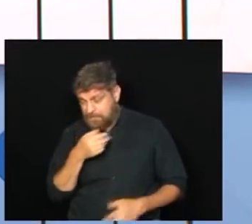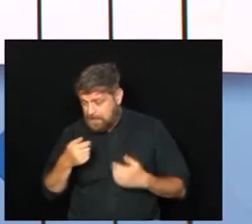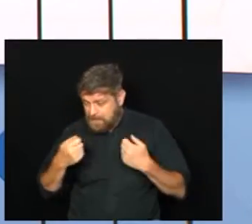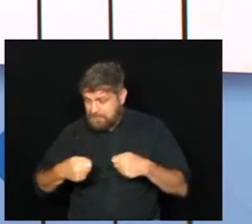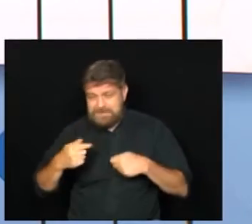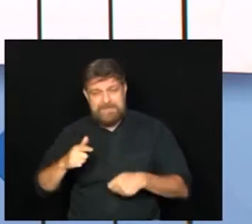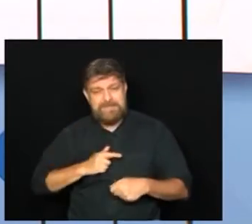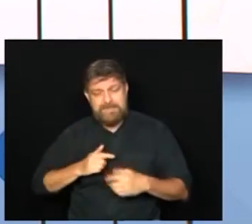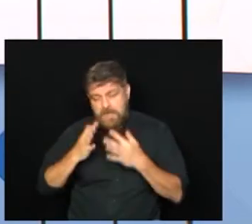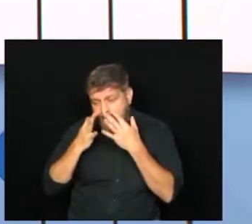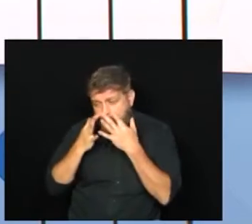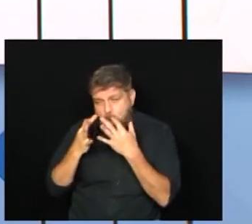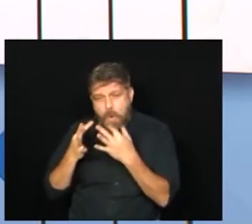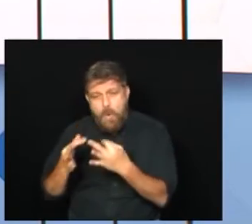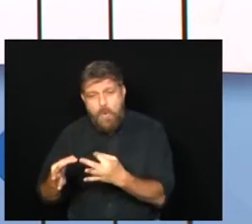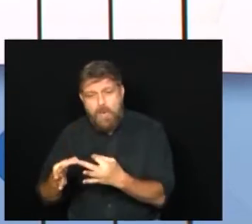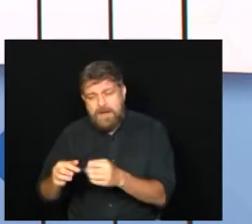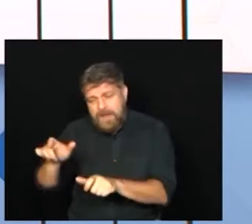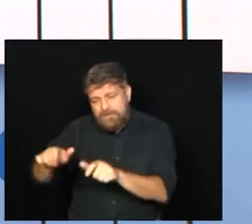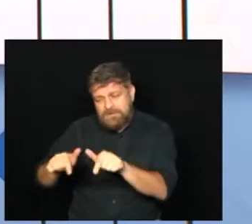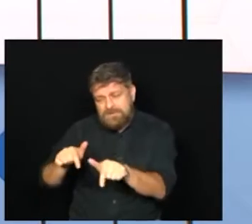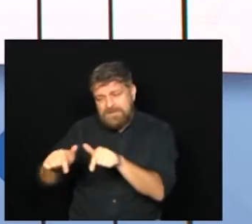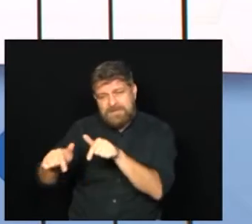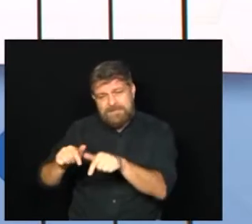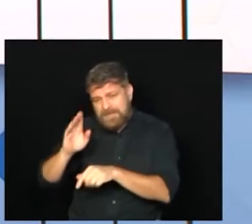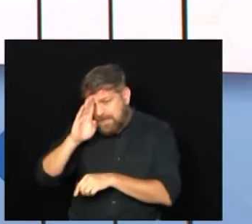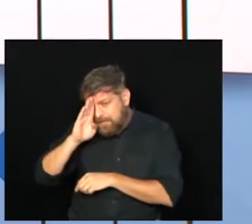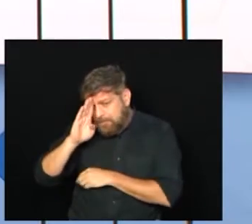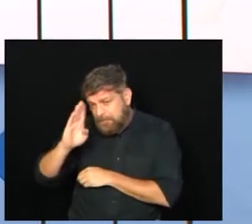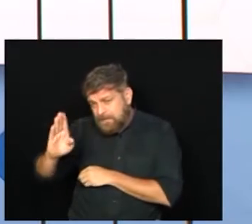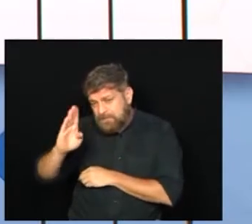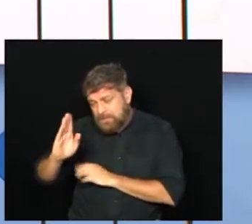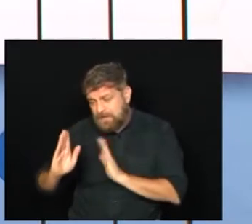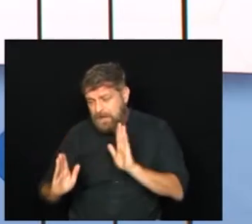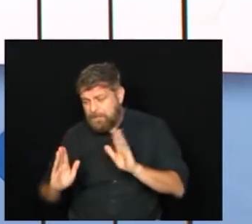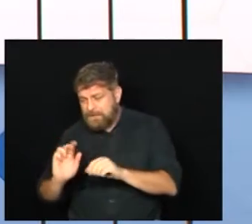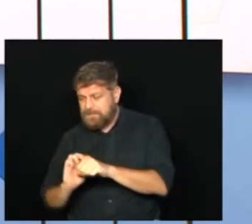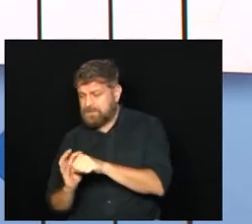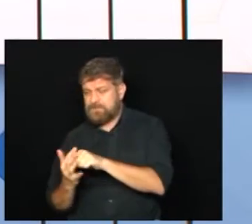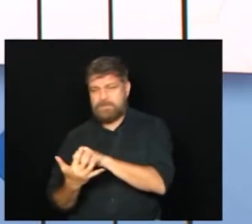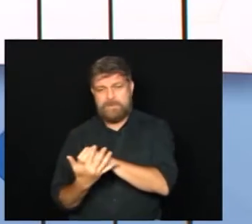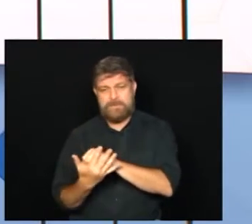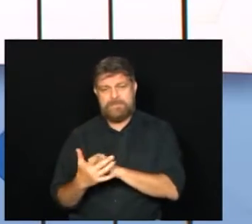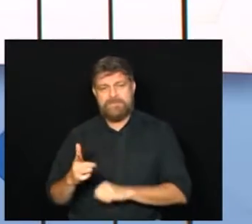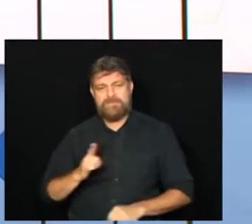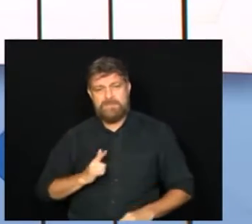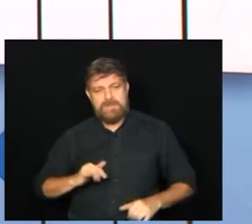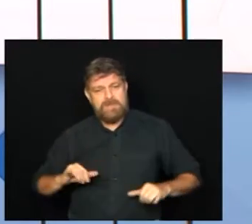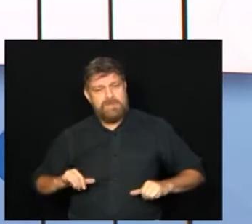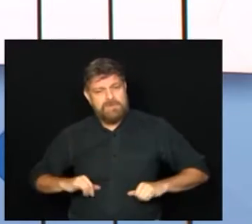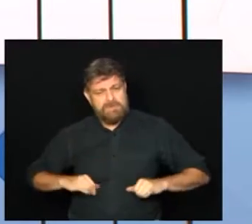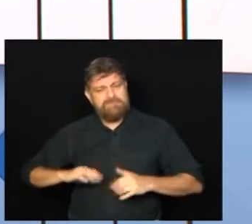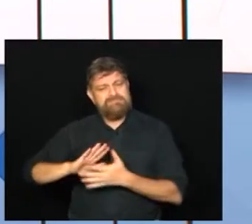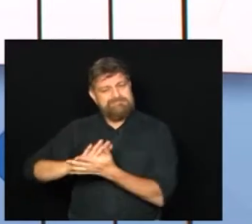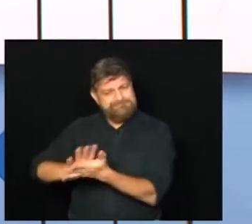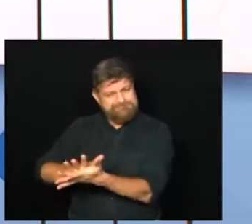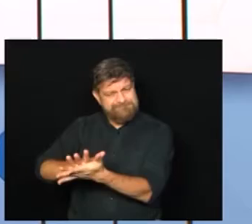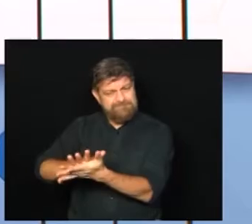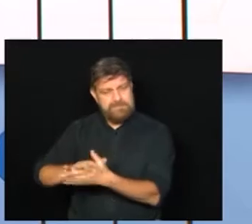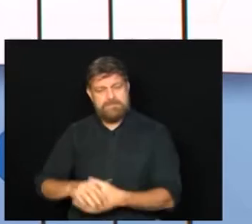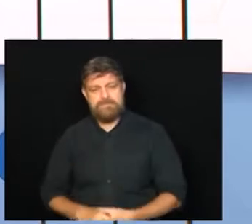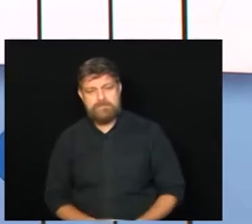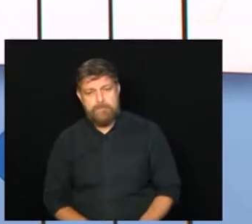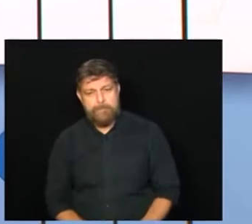olhar especial para o trabalhador, principalmente neste momento de pandemia que tantos foram atingidos.